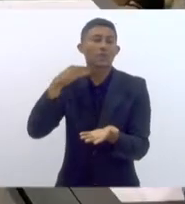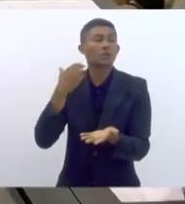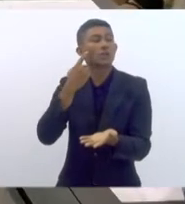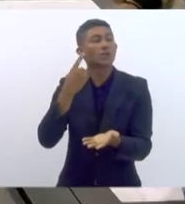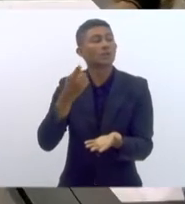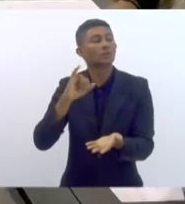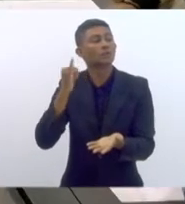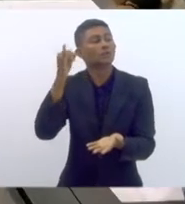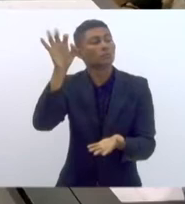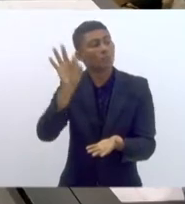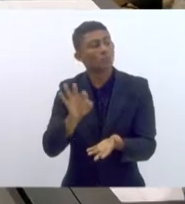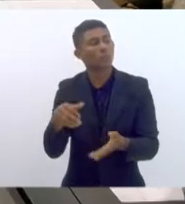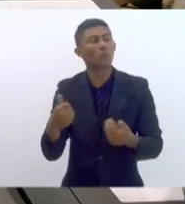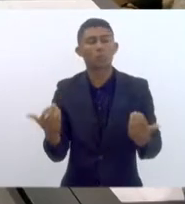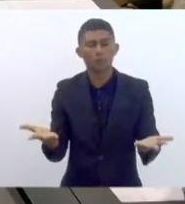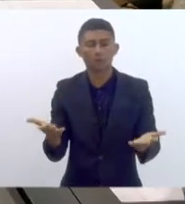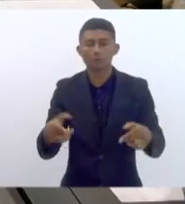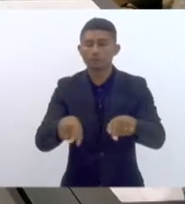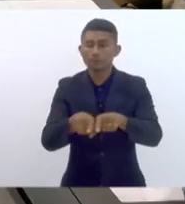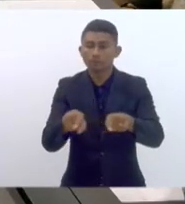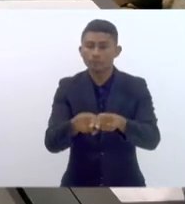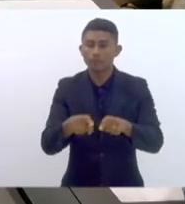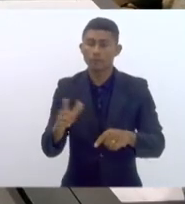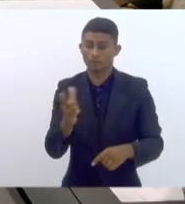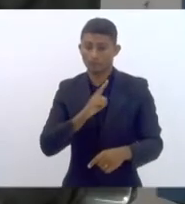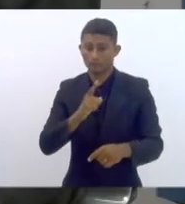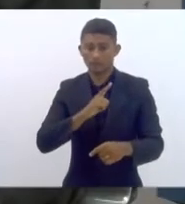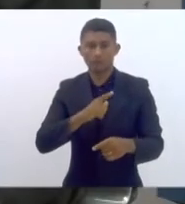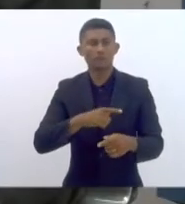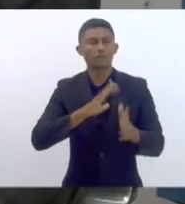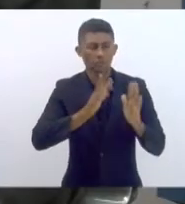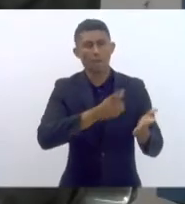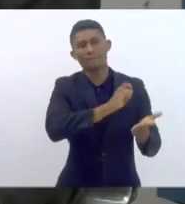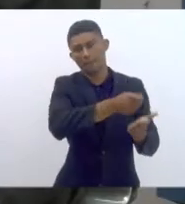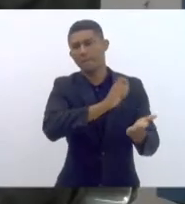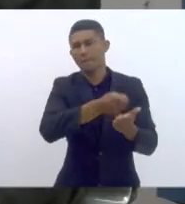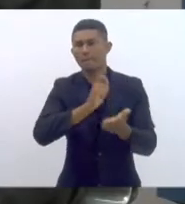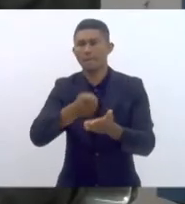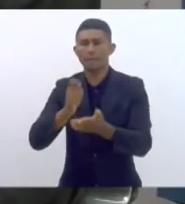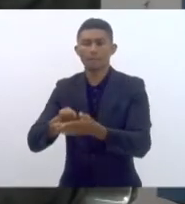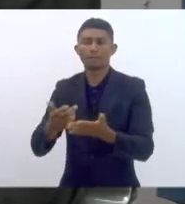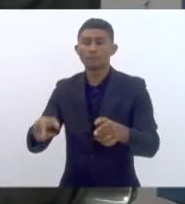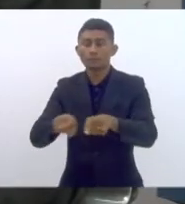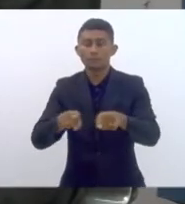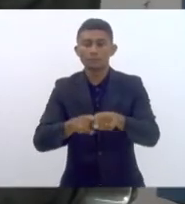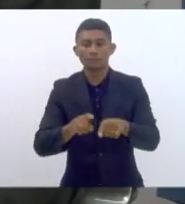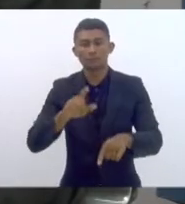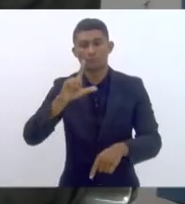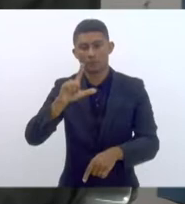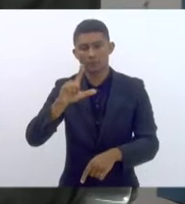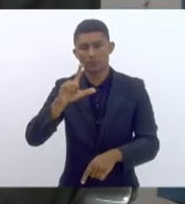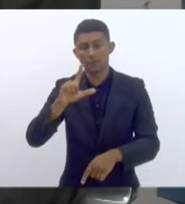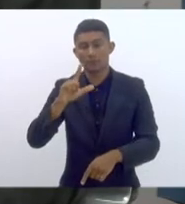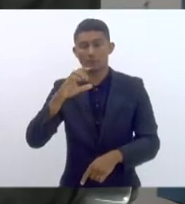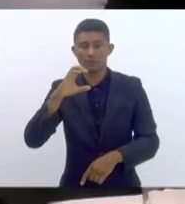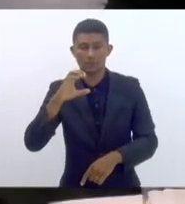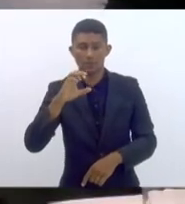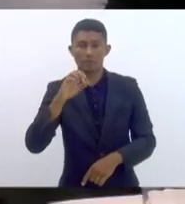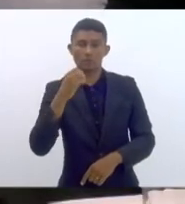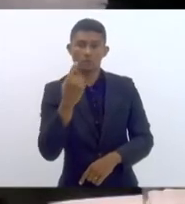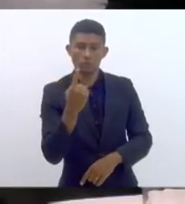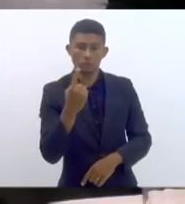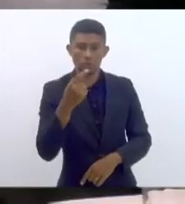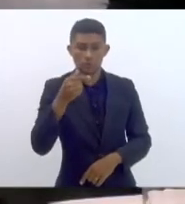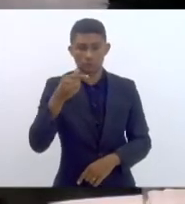Das contas gráficas honradas. Das contas gráficas honradas e da conta gráfica da LC 173 de 20. A da LC 173